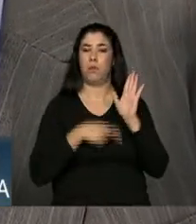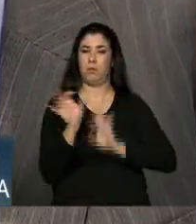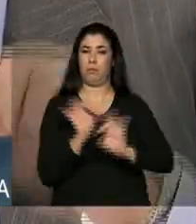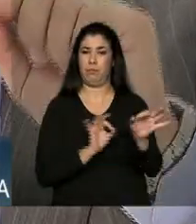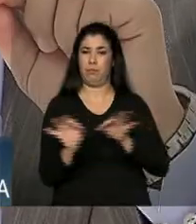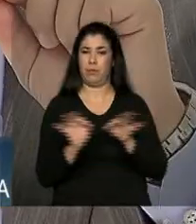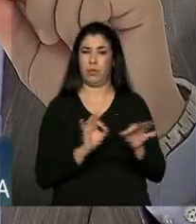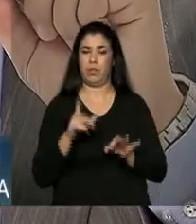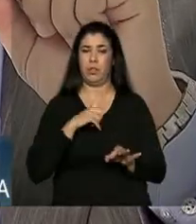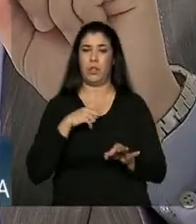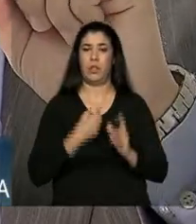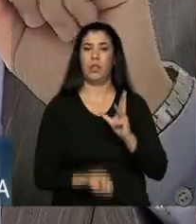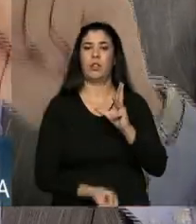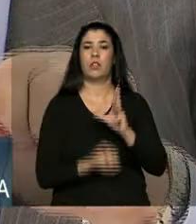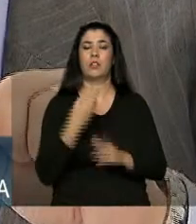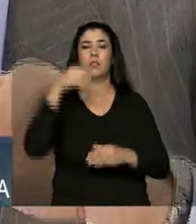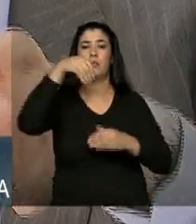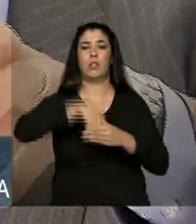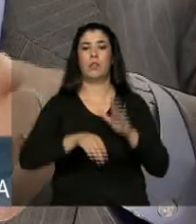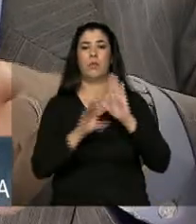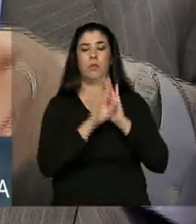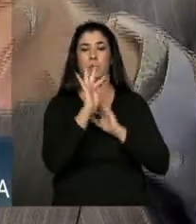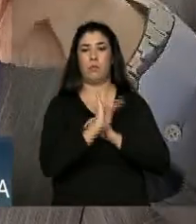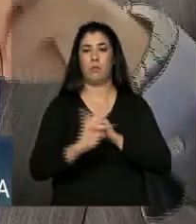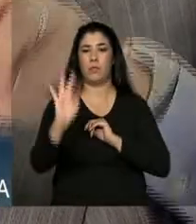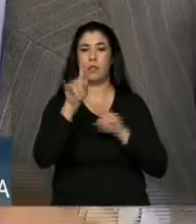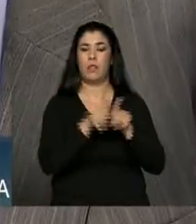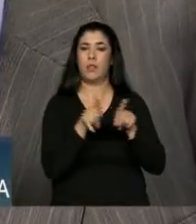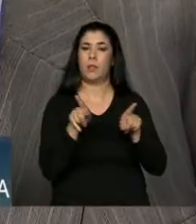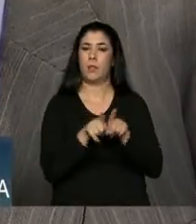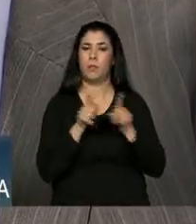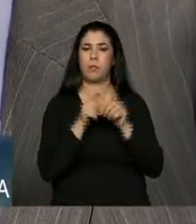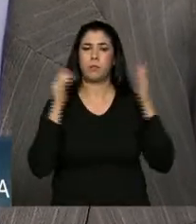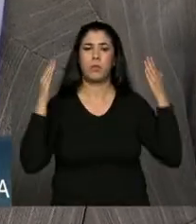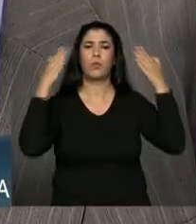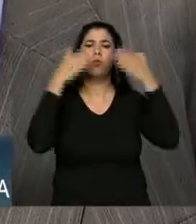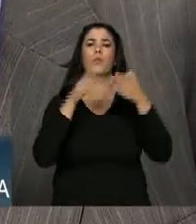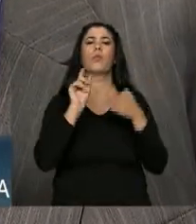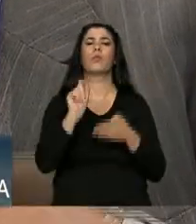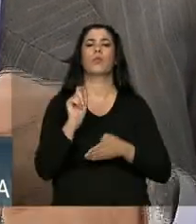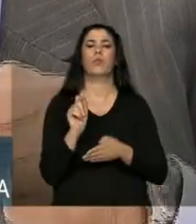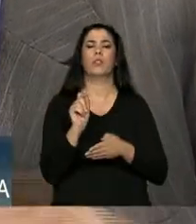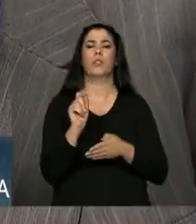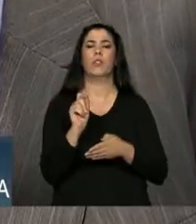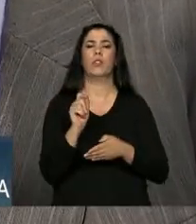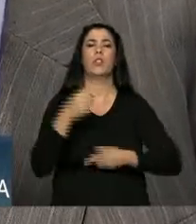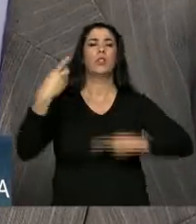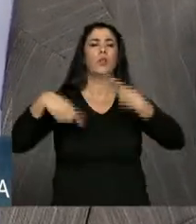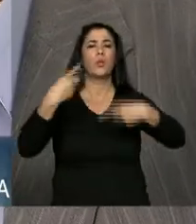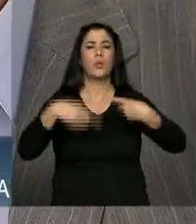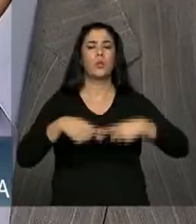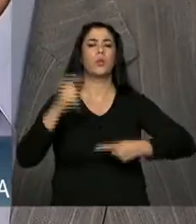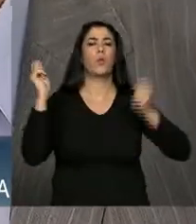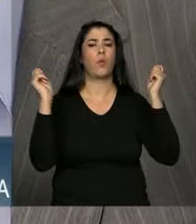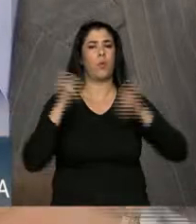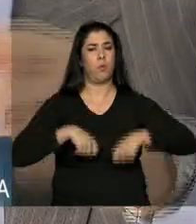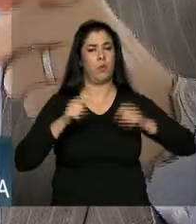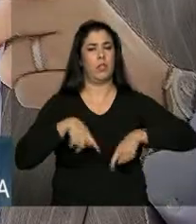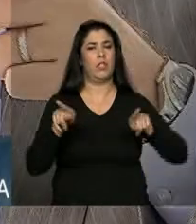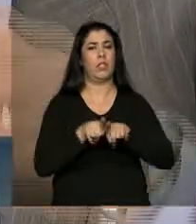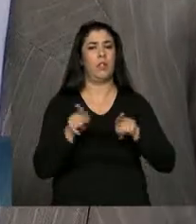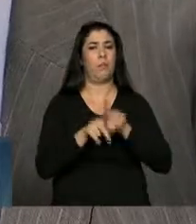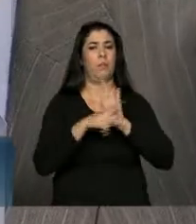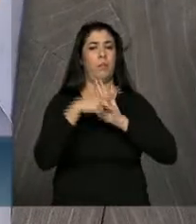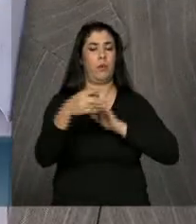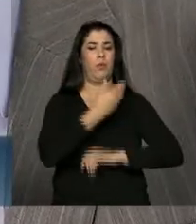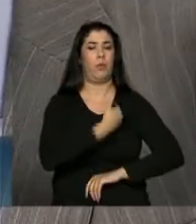projeto que estabelecesse na Constituição concentração a de competência na União